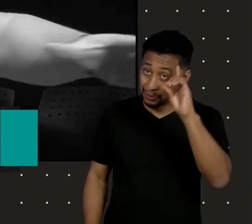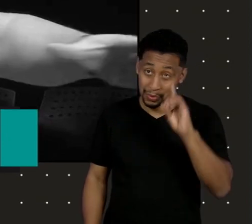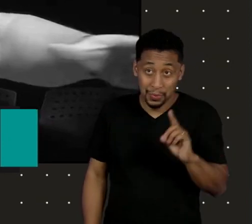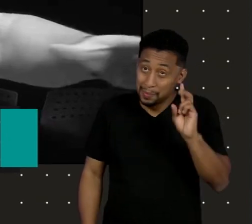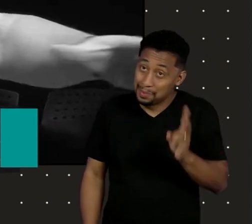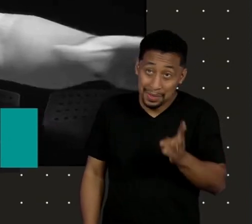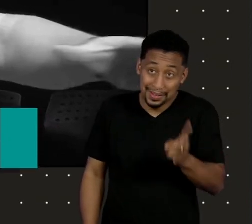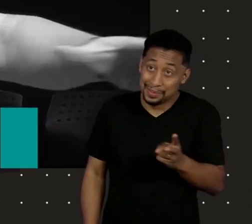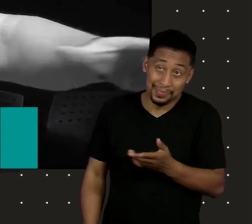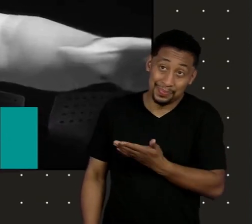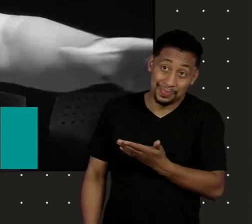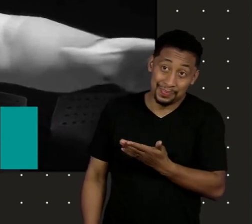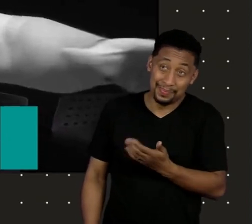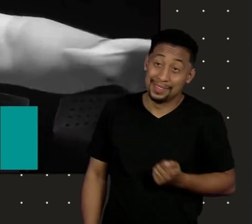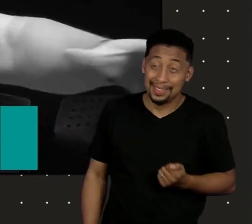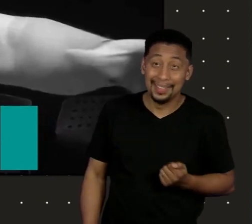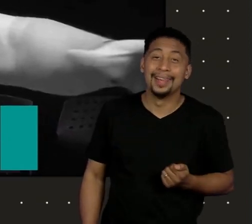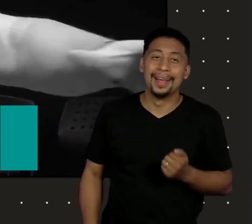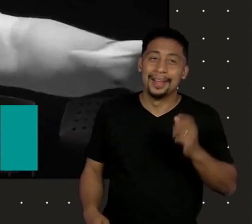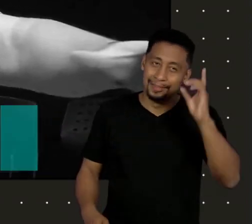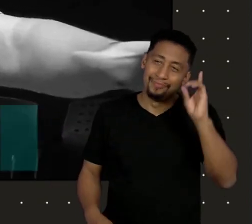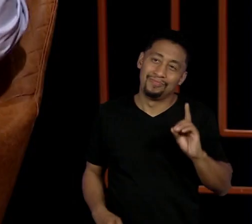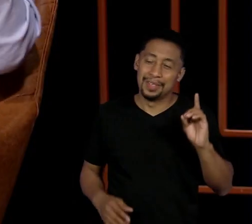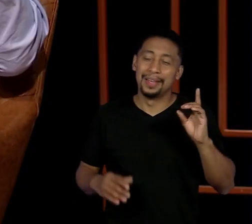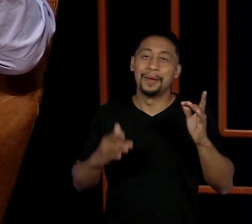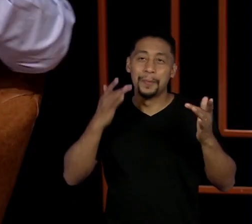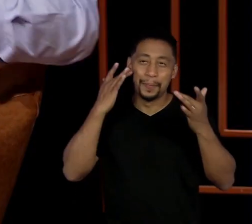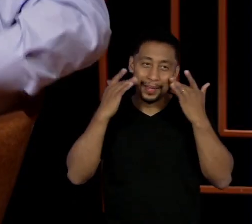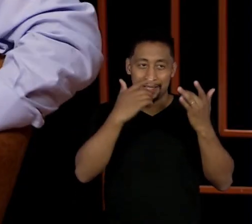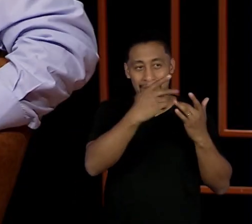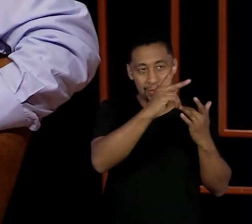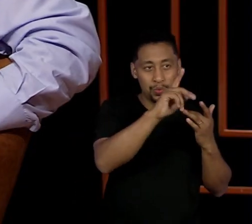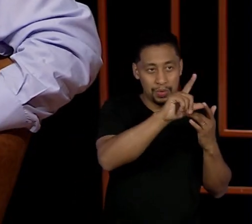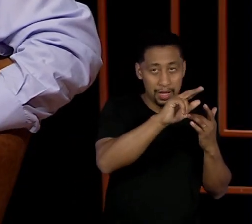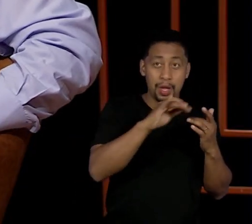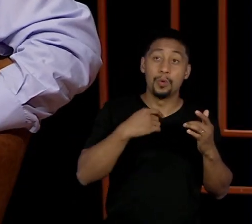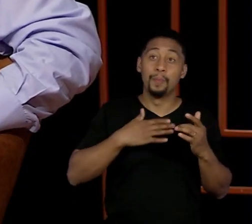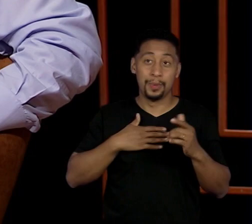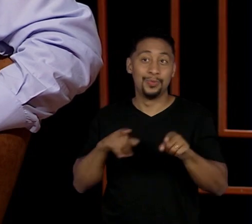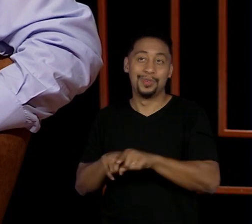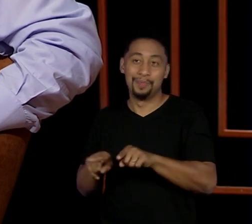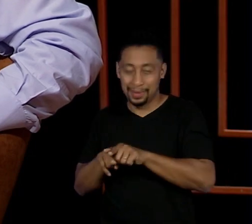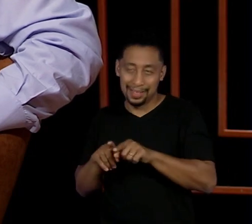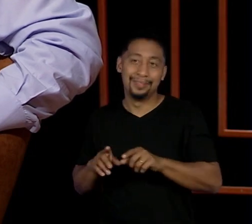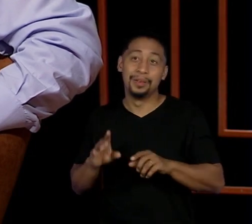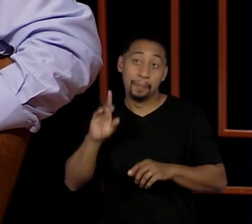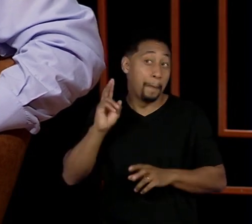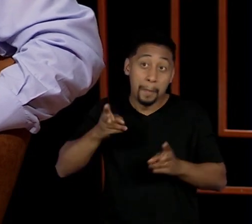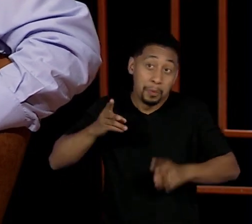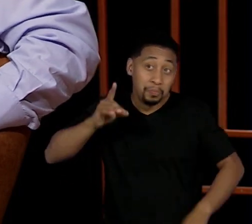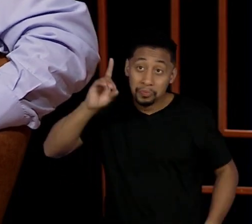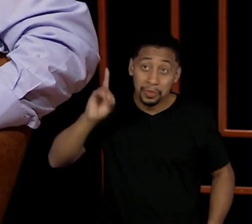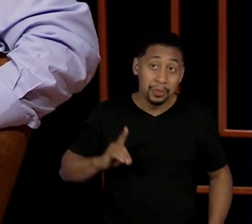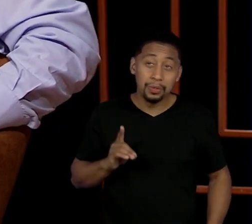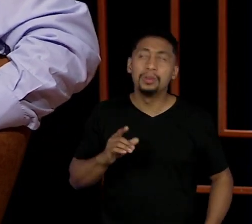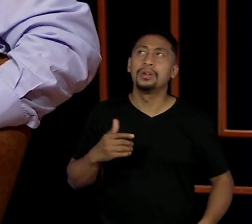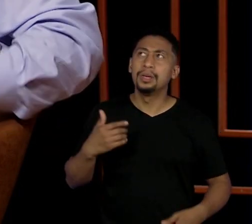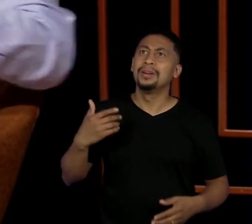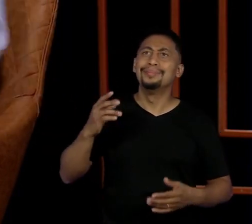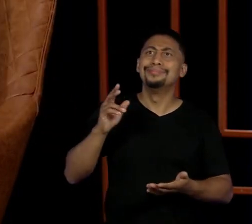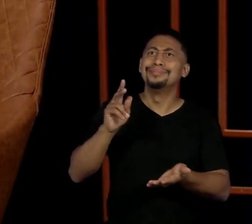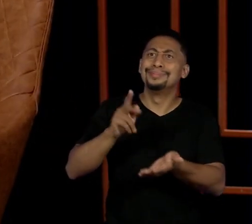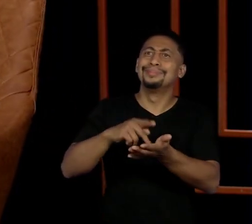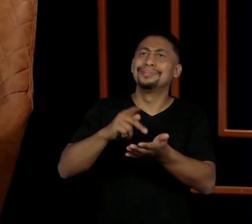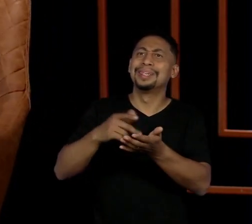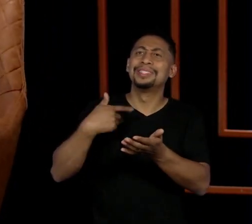Filbert, né? Ele dirige a peça atual do Léo e o caso que eu faço. E fizemos mesmo, ele fazia o